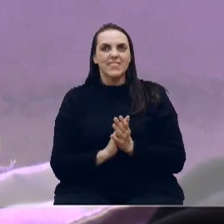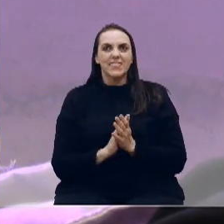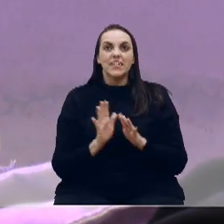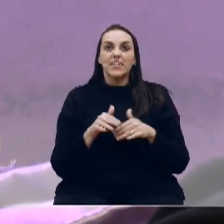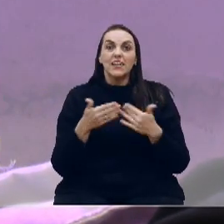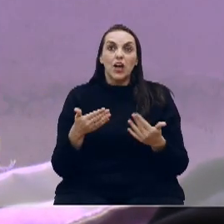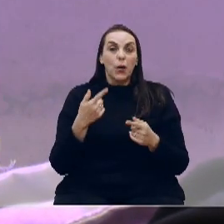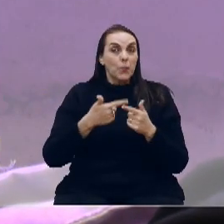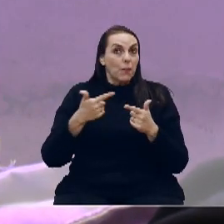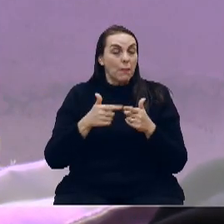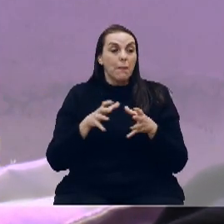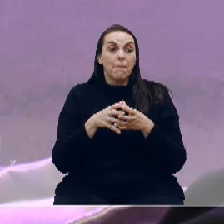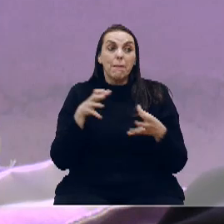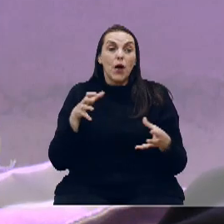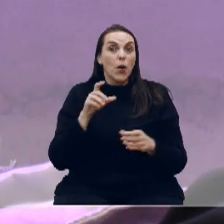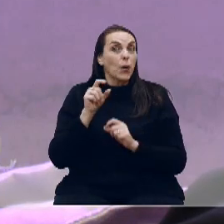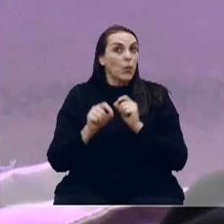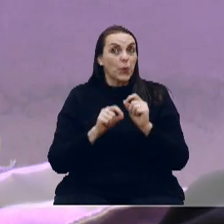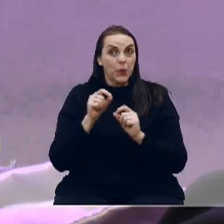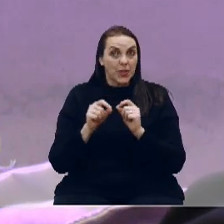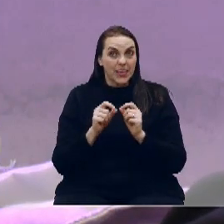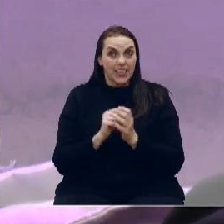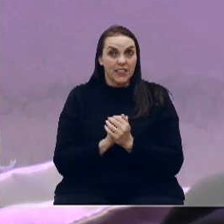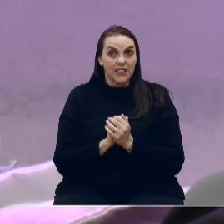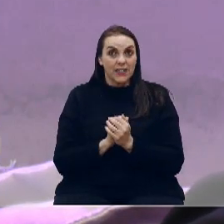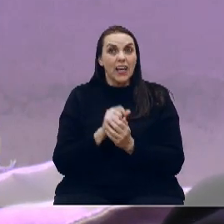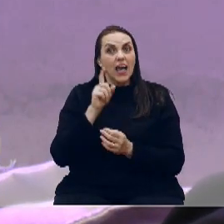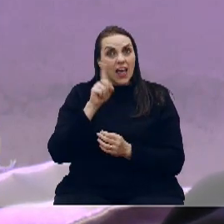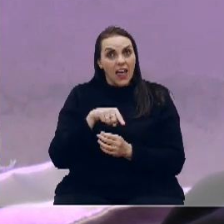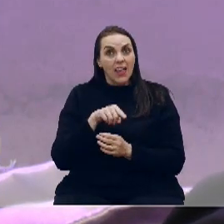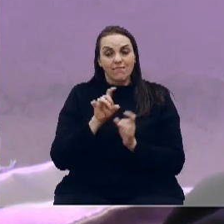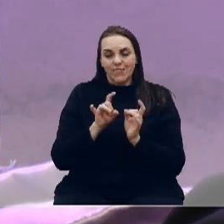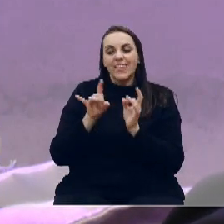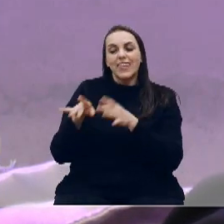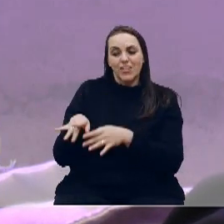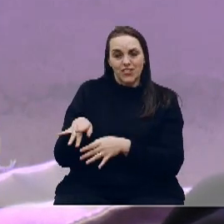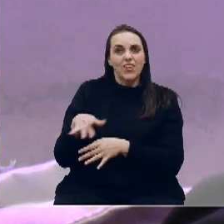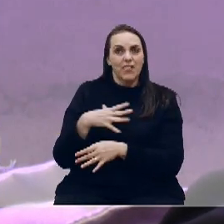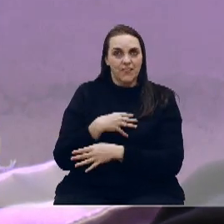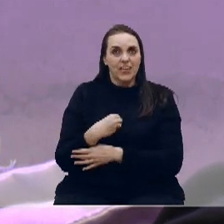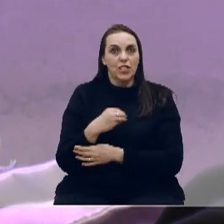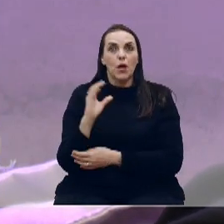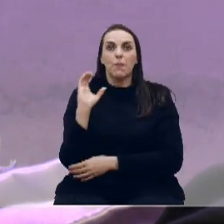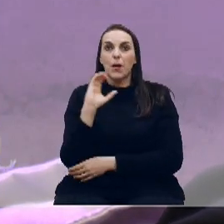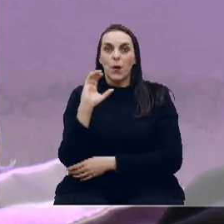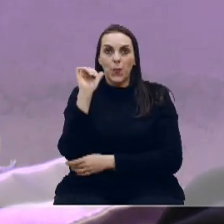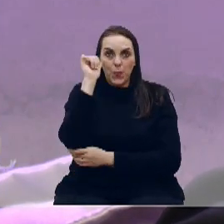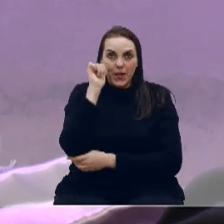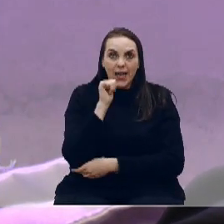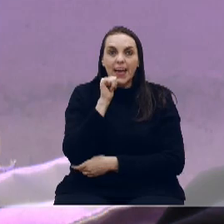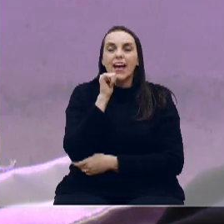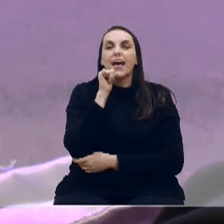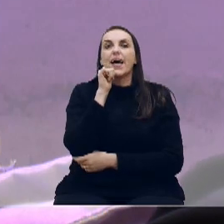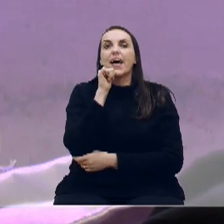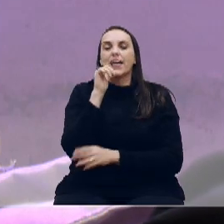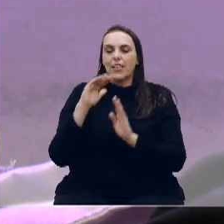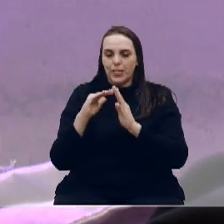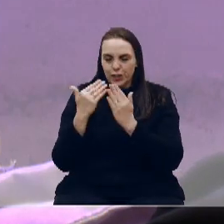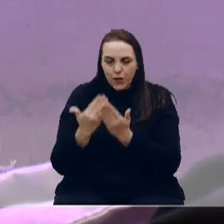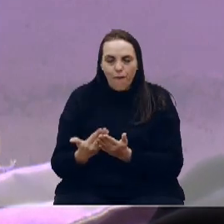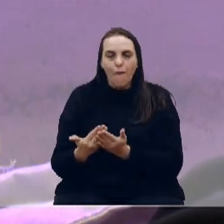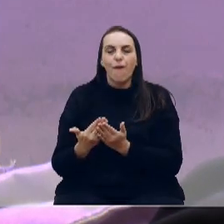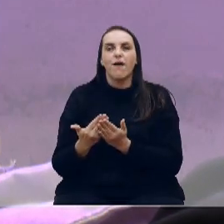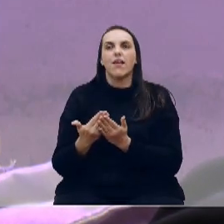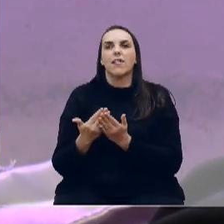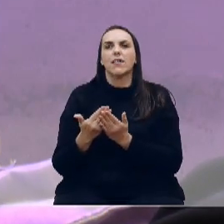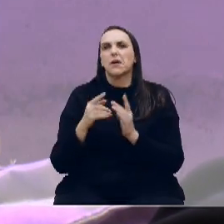problema maior ali era onde deixar. Eu deixava com a minha cunhada no início, deixei em escolinha, né?